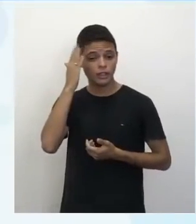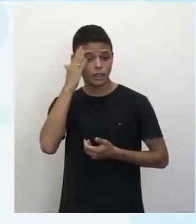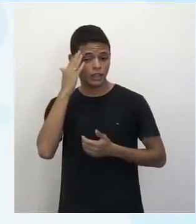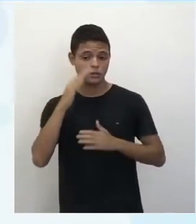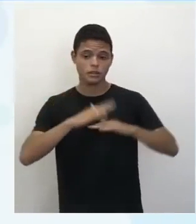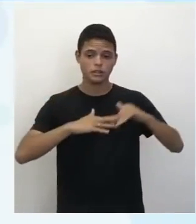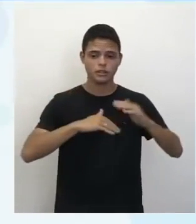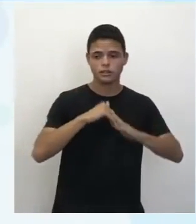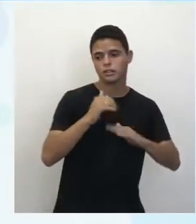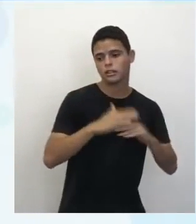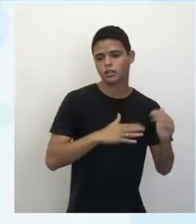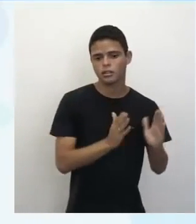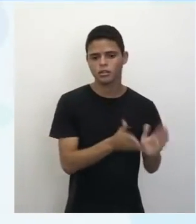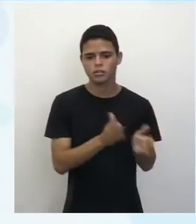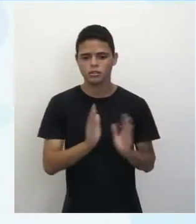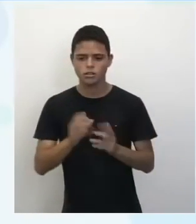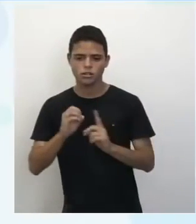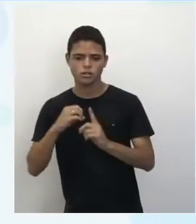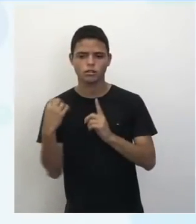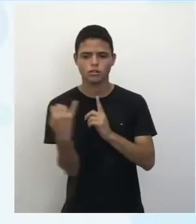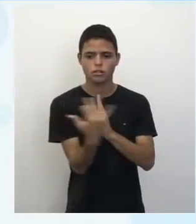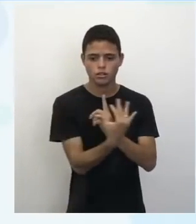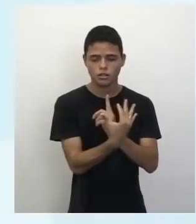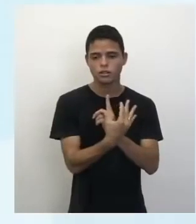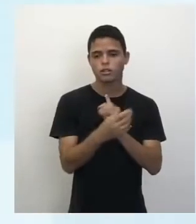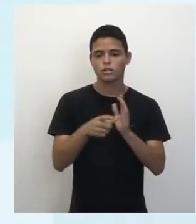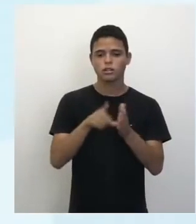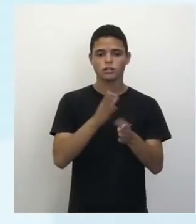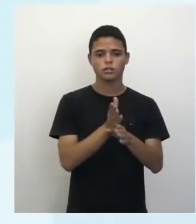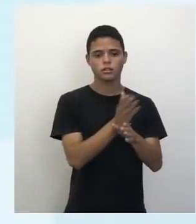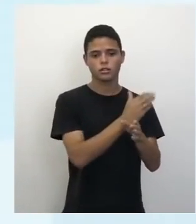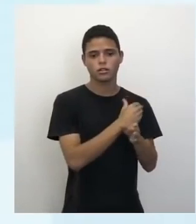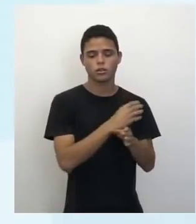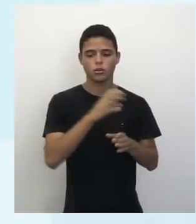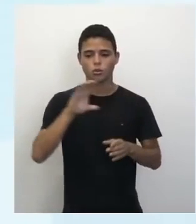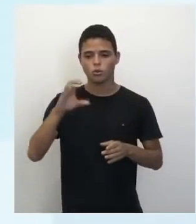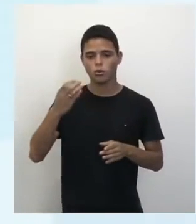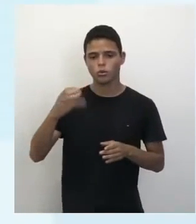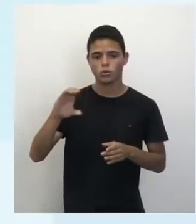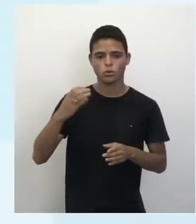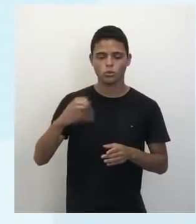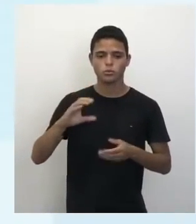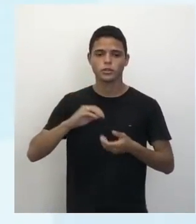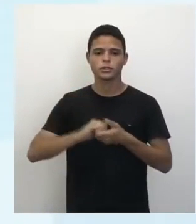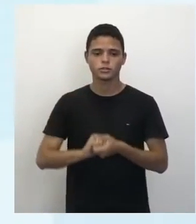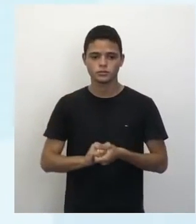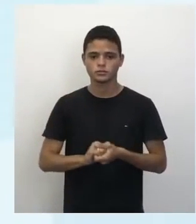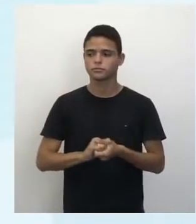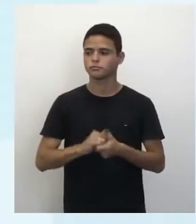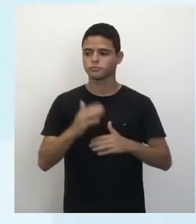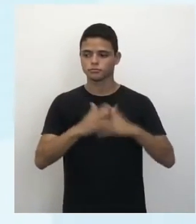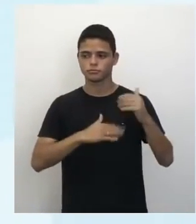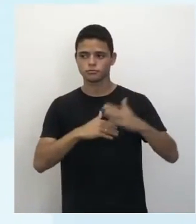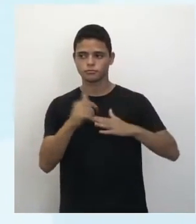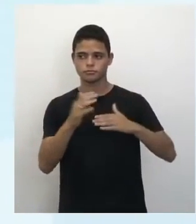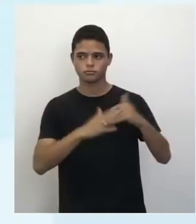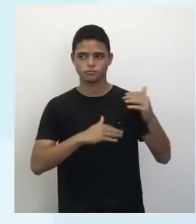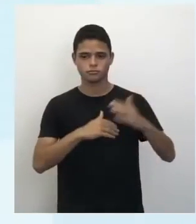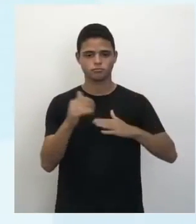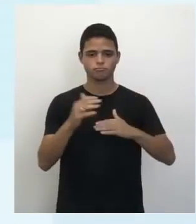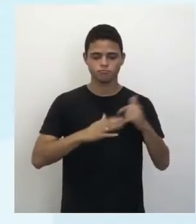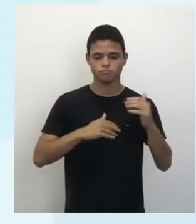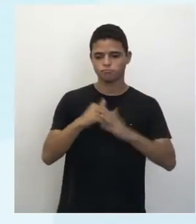técnicas e organização das sociedades pré-colombianas. A habilidade do currículo paulista será